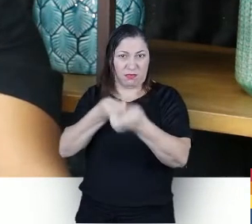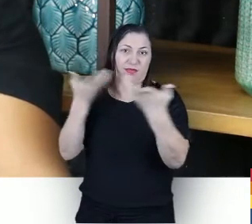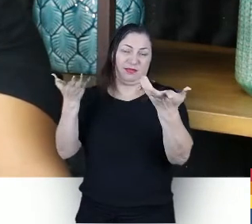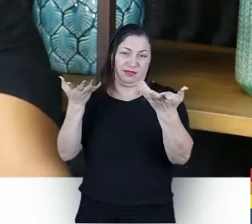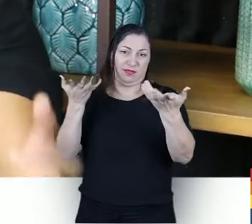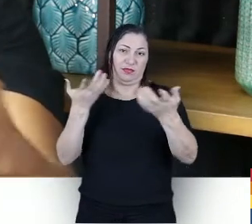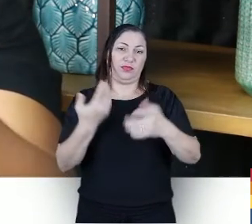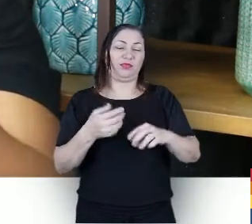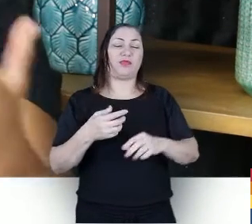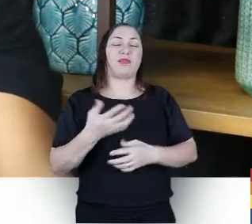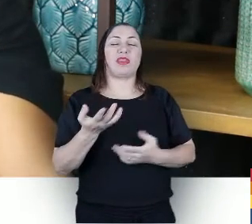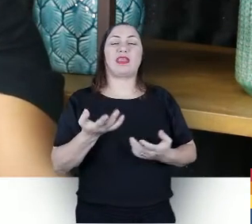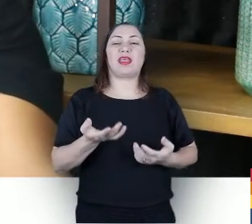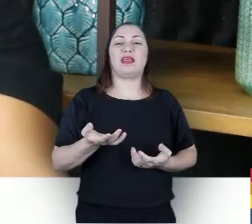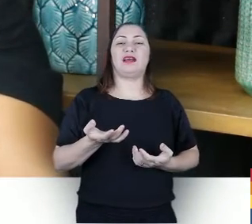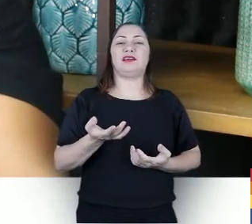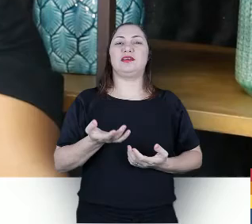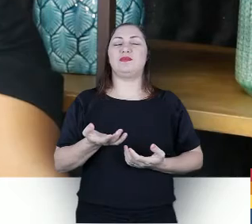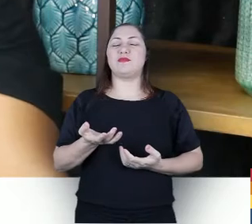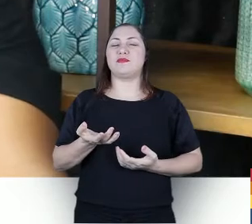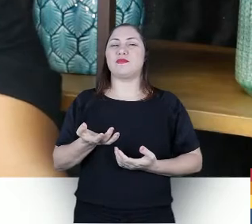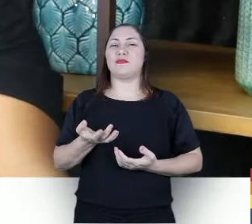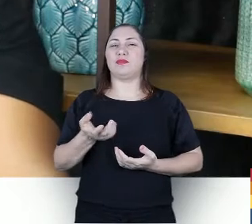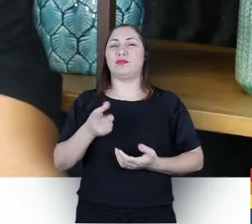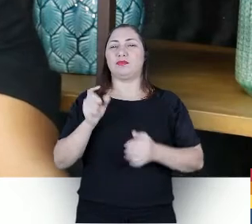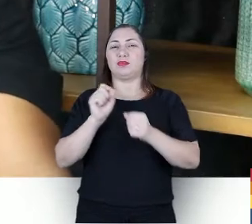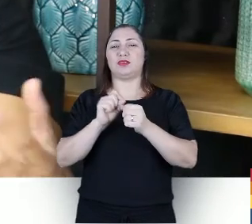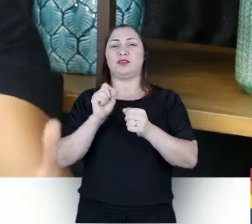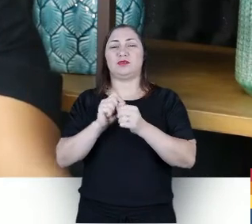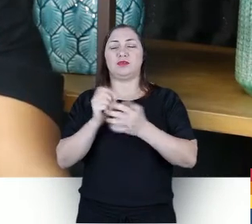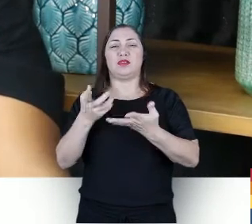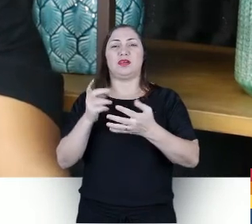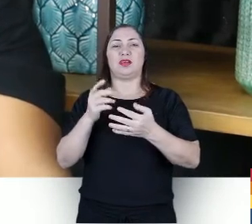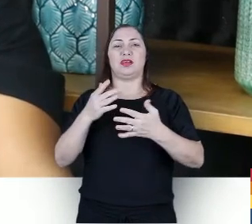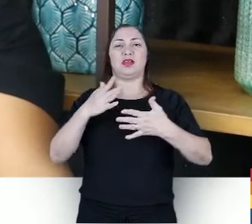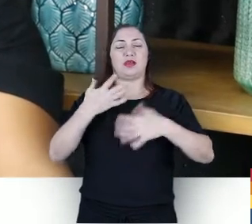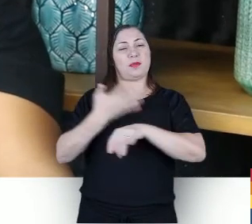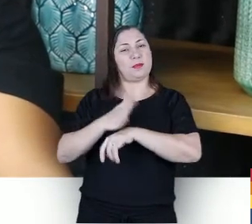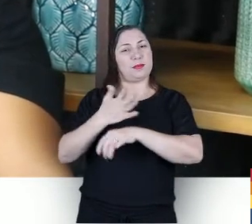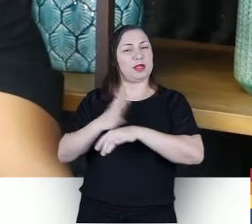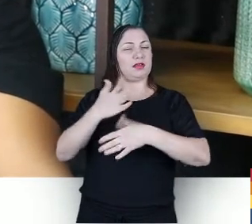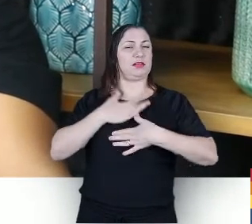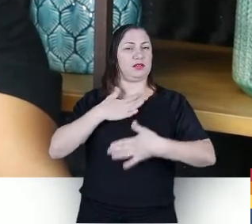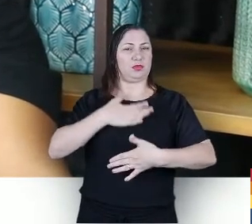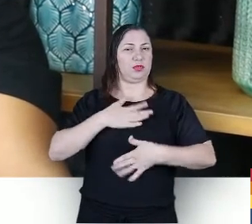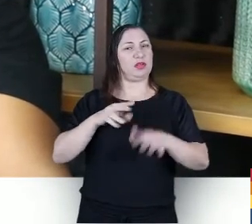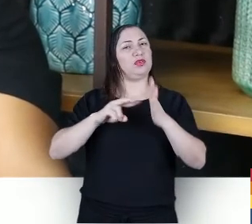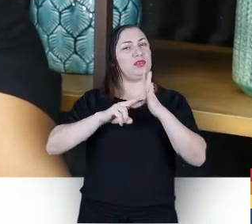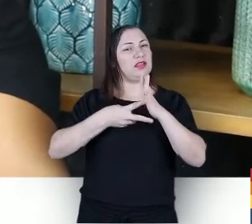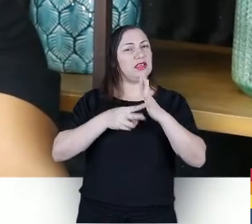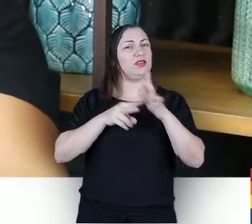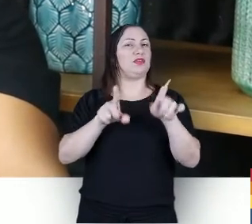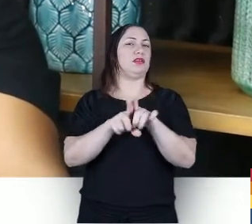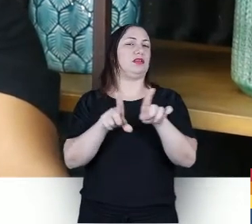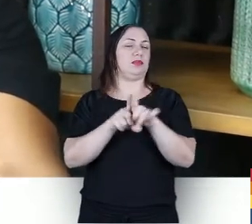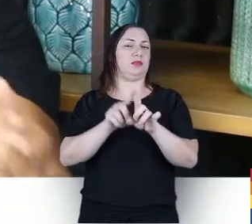histórico, chegou a ser proibida no Brasil e quem praticava capoeira era perseguido, né? Então você vê que tanto aí